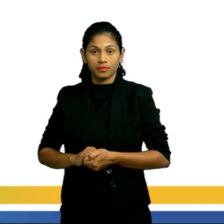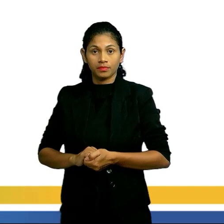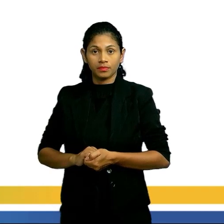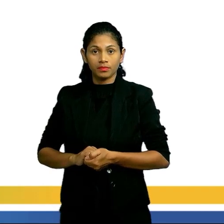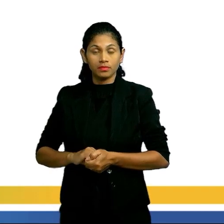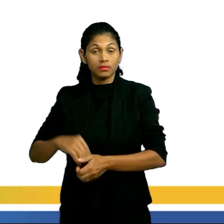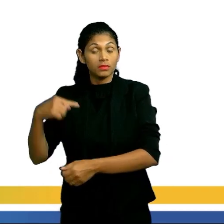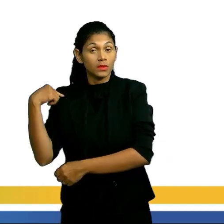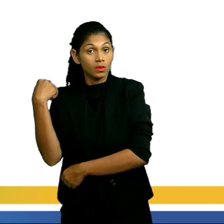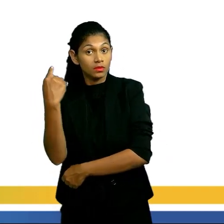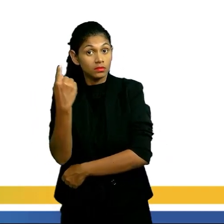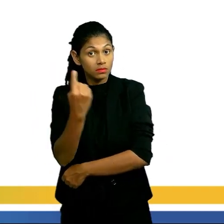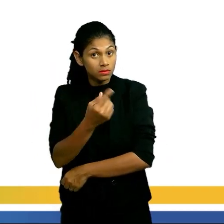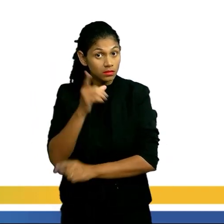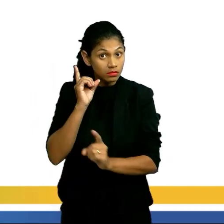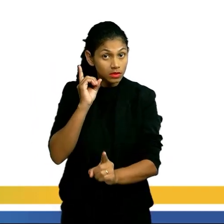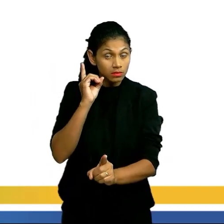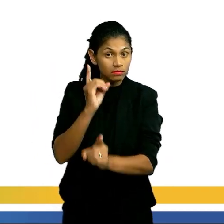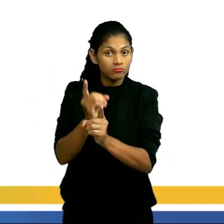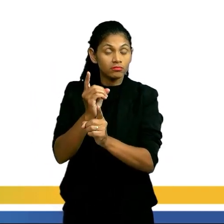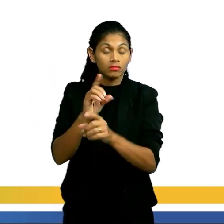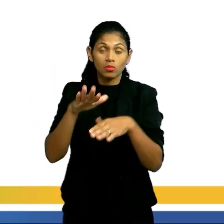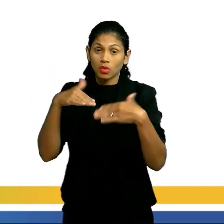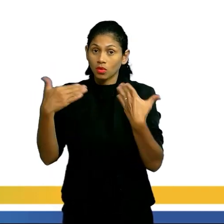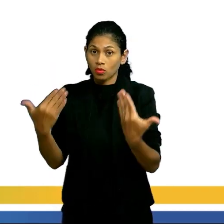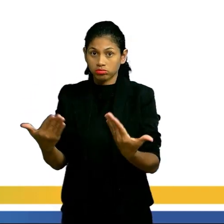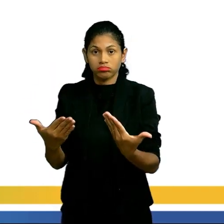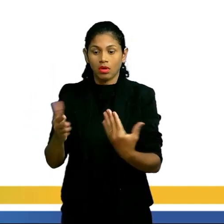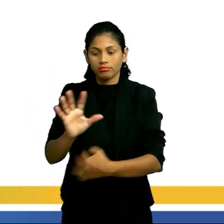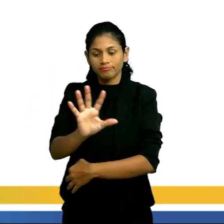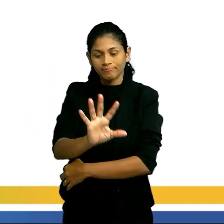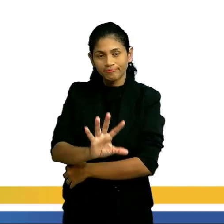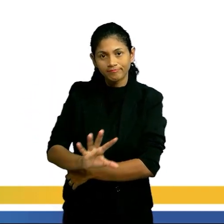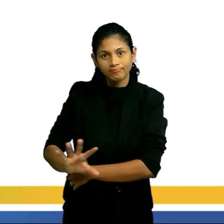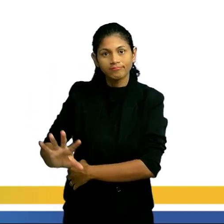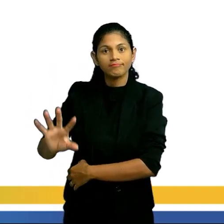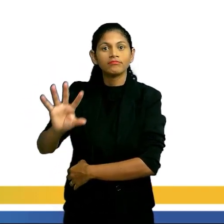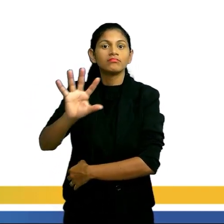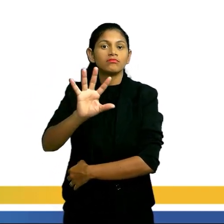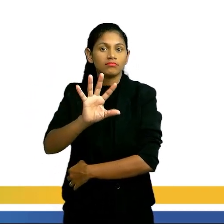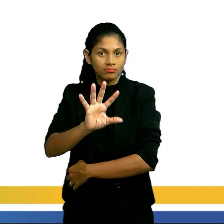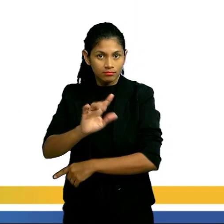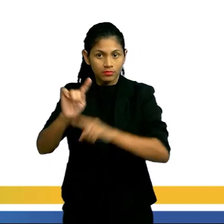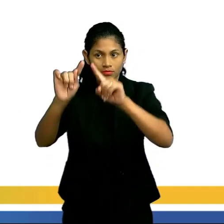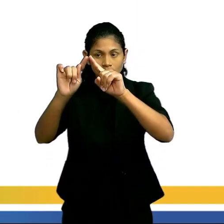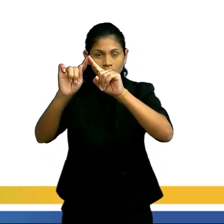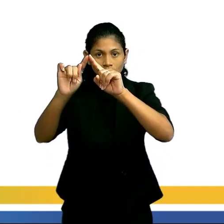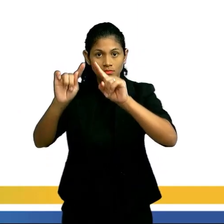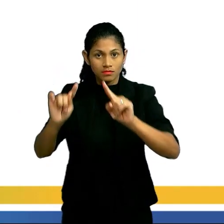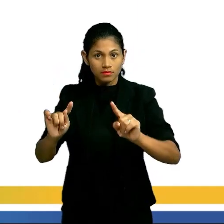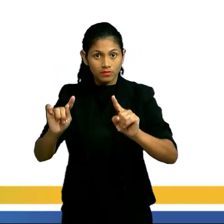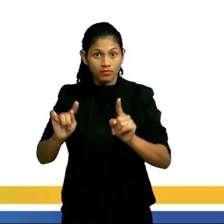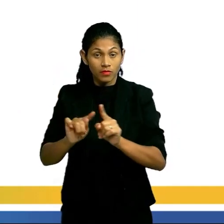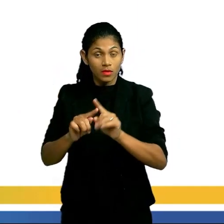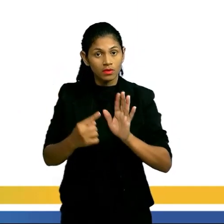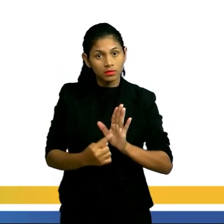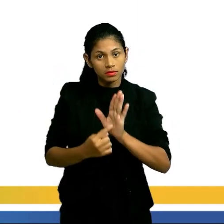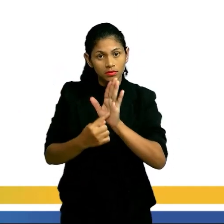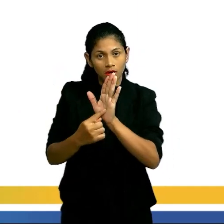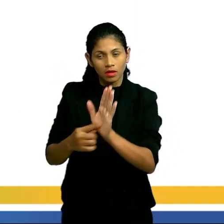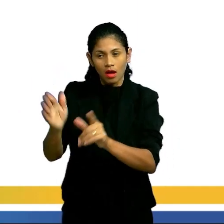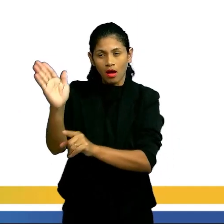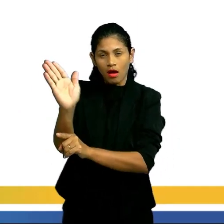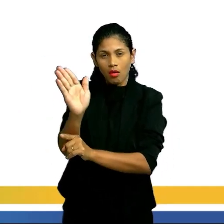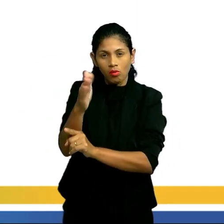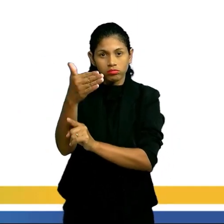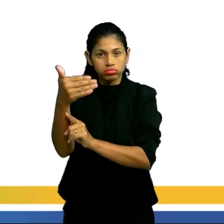vamos descobrir qual é a área desse triângulo que aparece representando a vela do barco. Vamos resolver essa